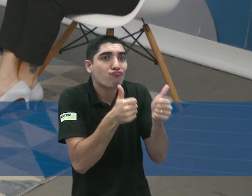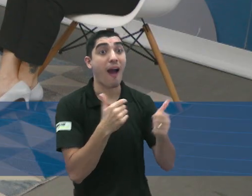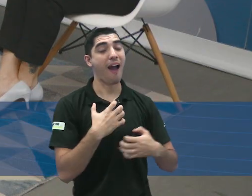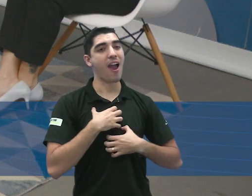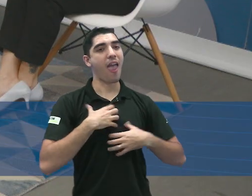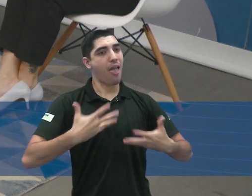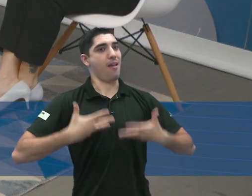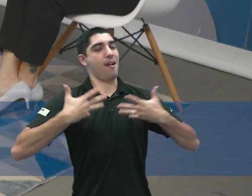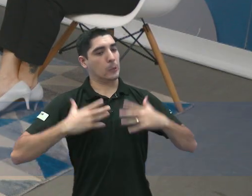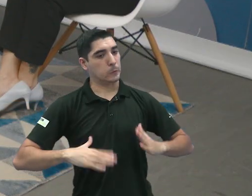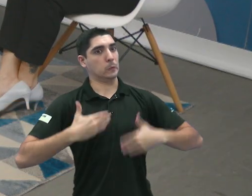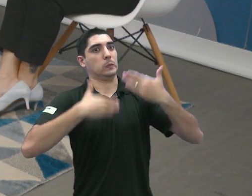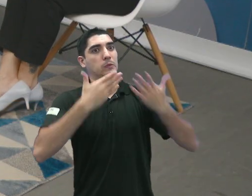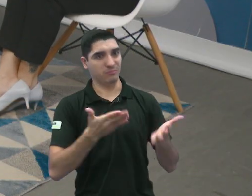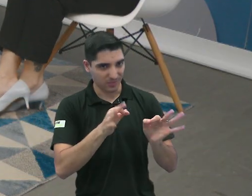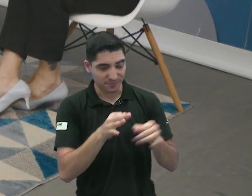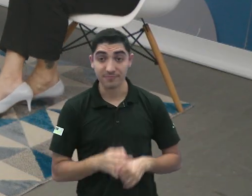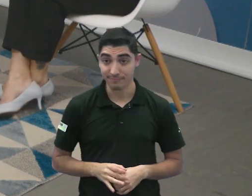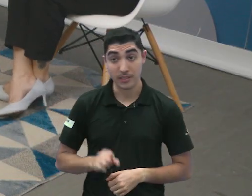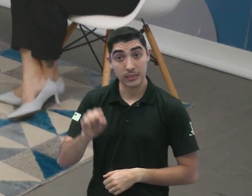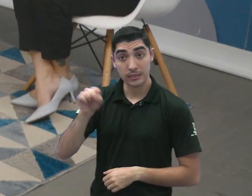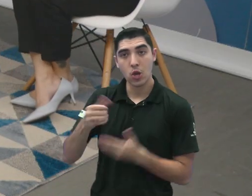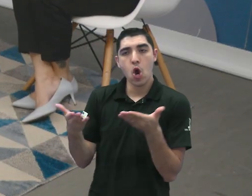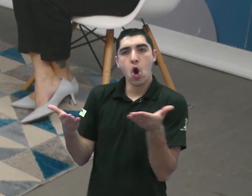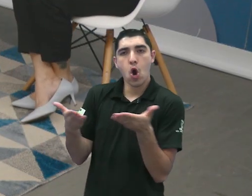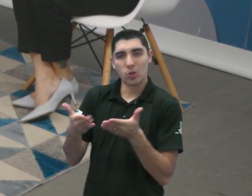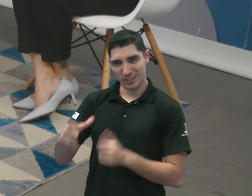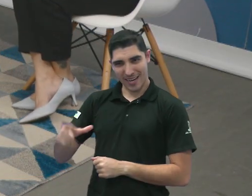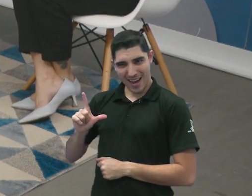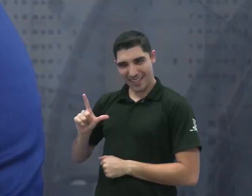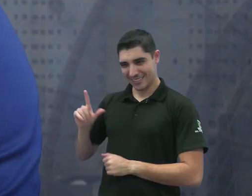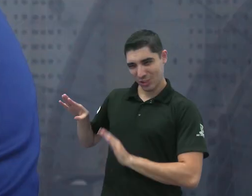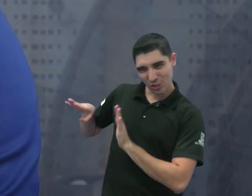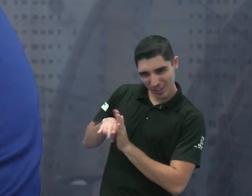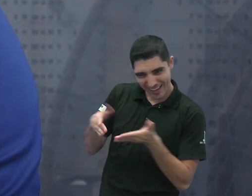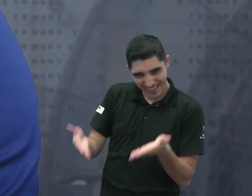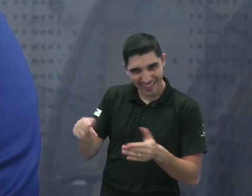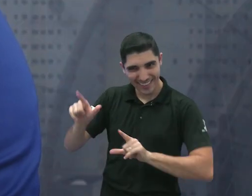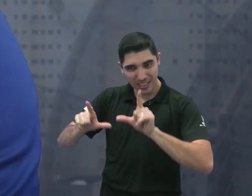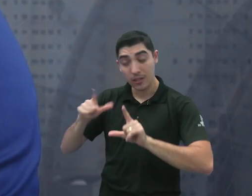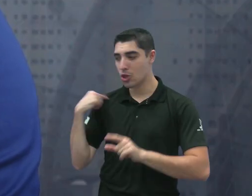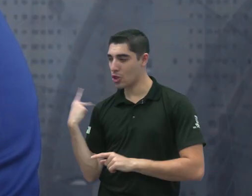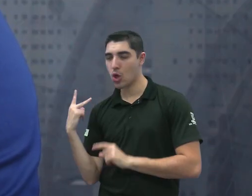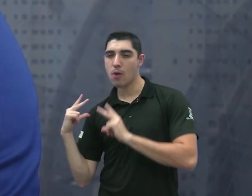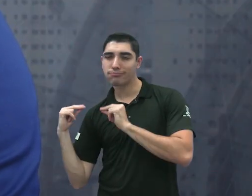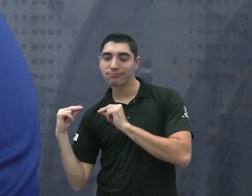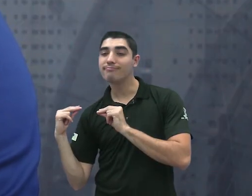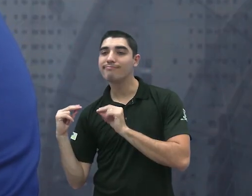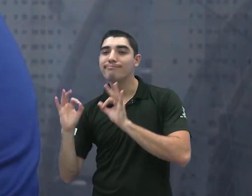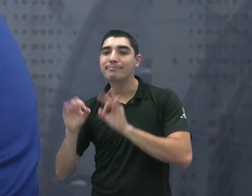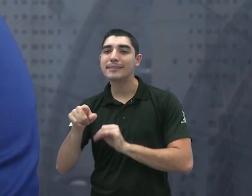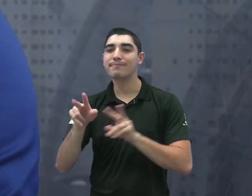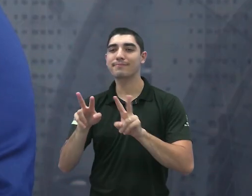mais motivada, né, Ana? Exatamente. Hoje nós estávamos até um pouco antes, né, de chegar aqui até vocês, conversando exatamente